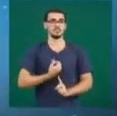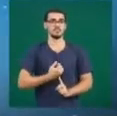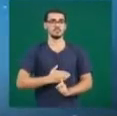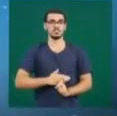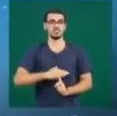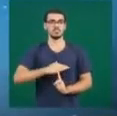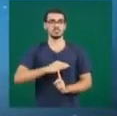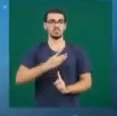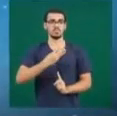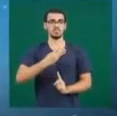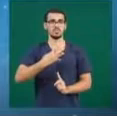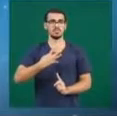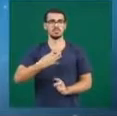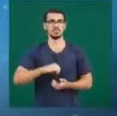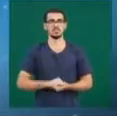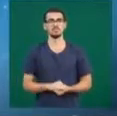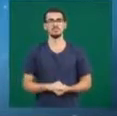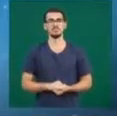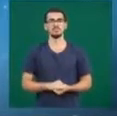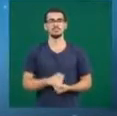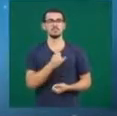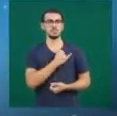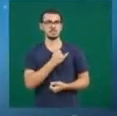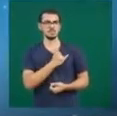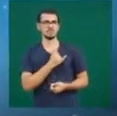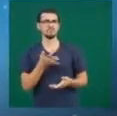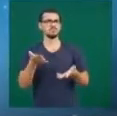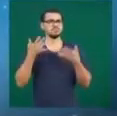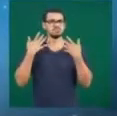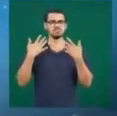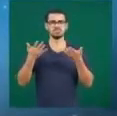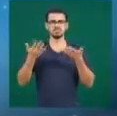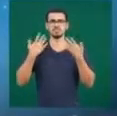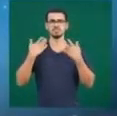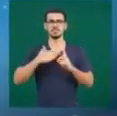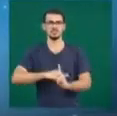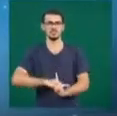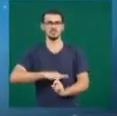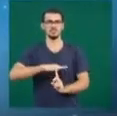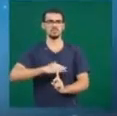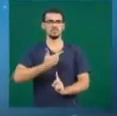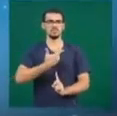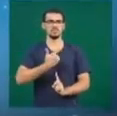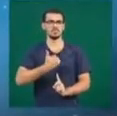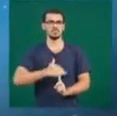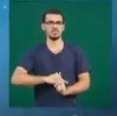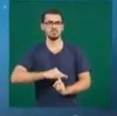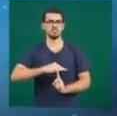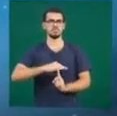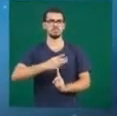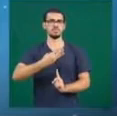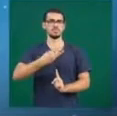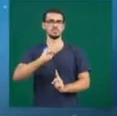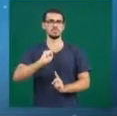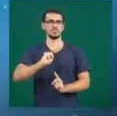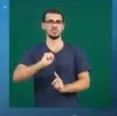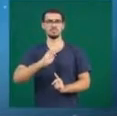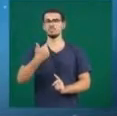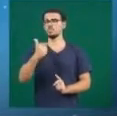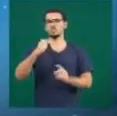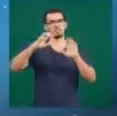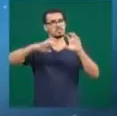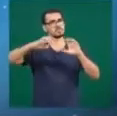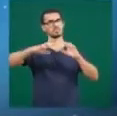34 graus. Em Ituiutaba, dia quente. Mínima prevista de 21 graus e máxima de 38. Não chove